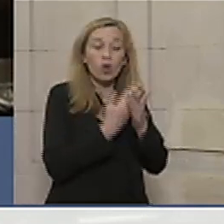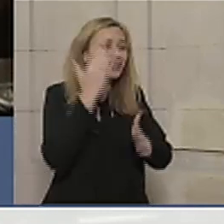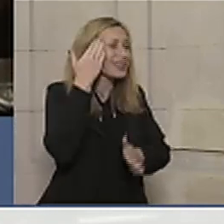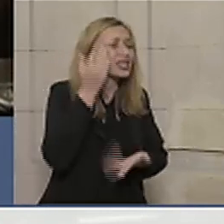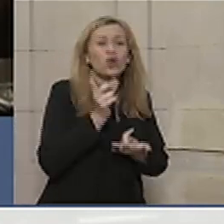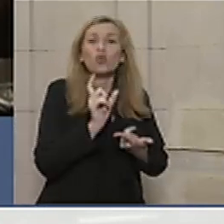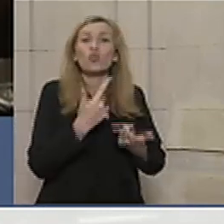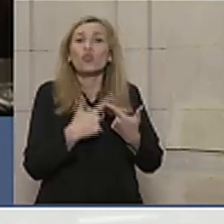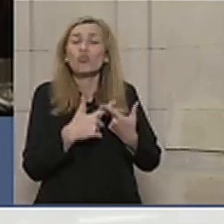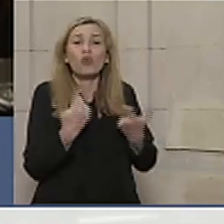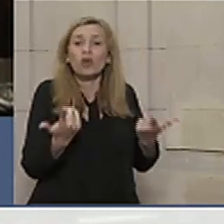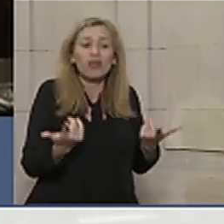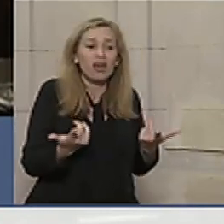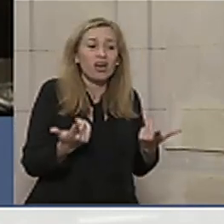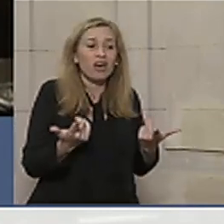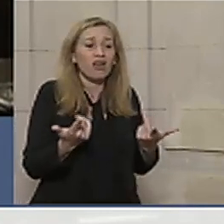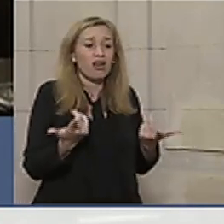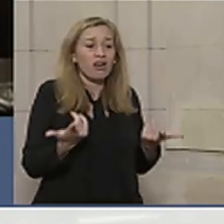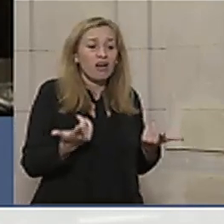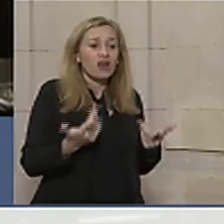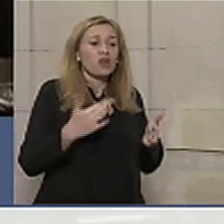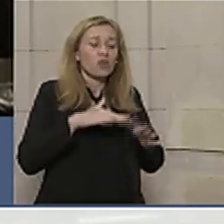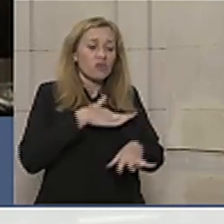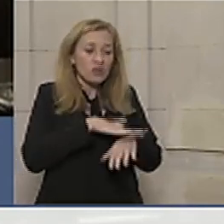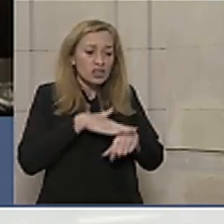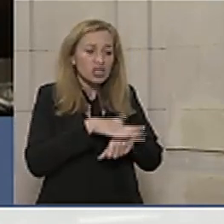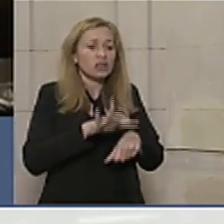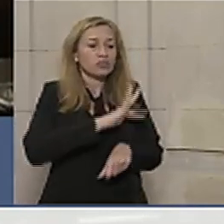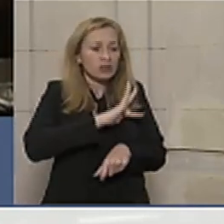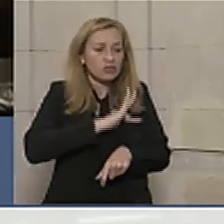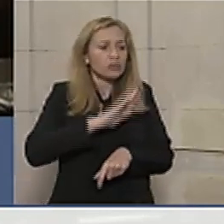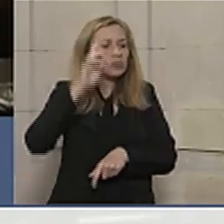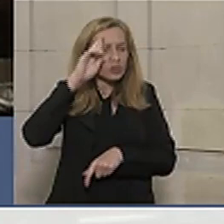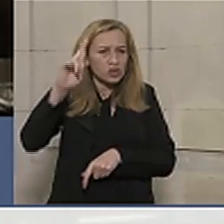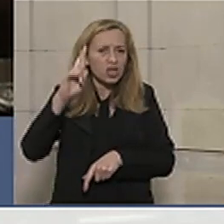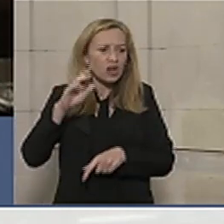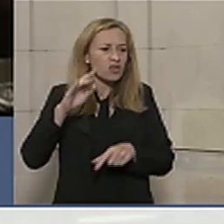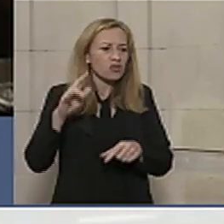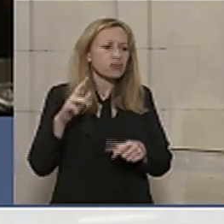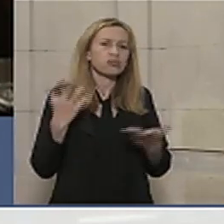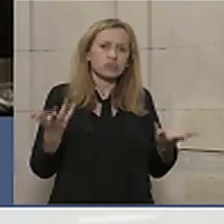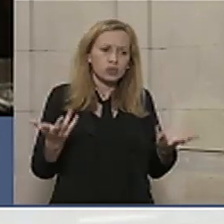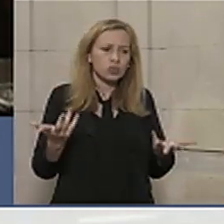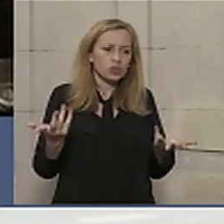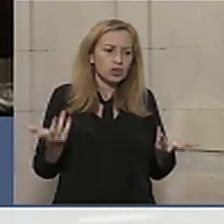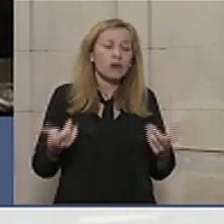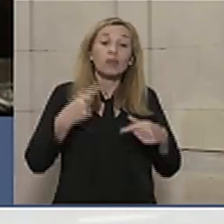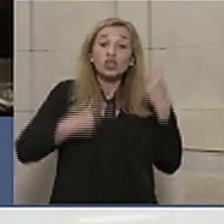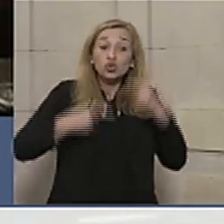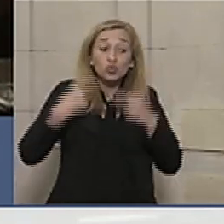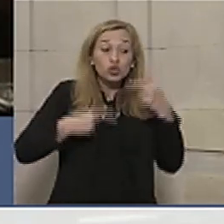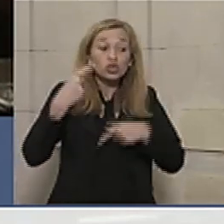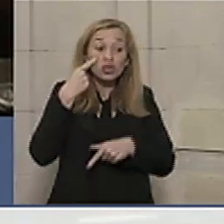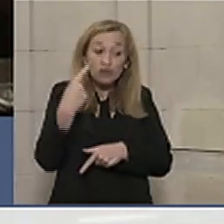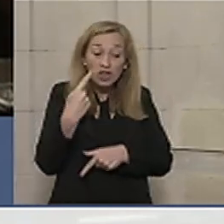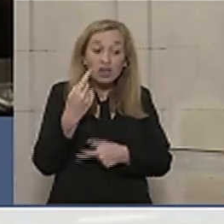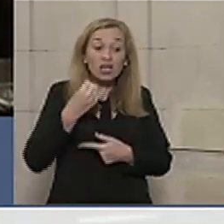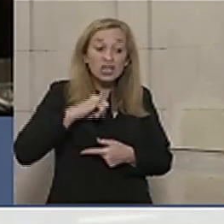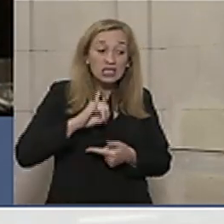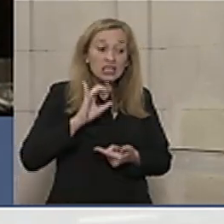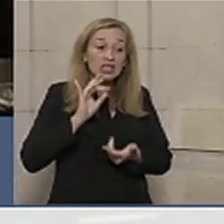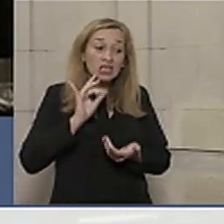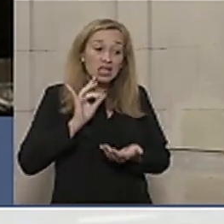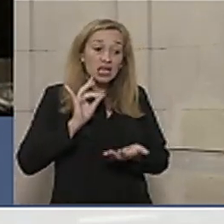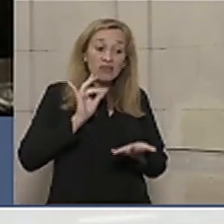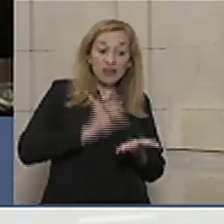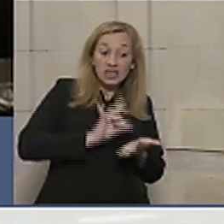entender também, mobilizando junto ao tenente-coronel André Henrique, grande parte do efetivo, poder discutir e ver se realmente era